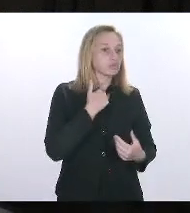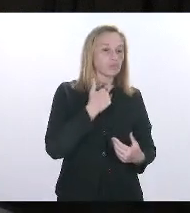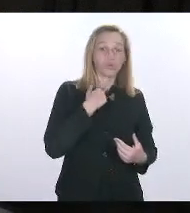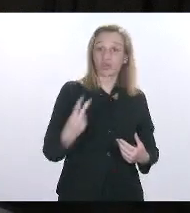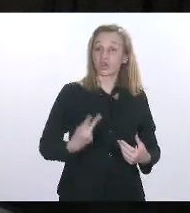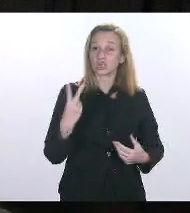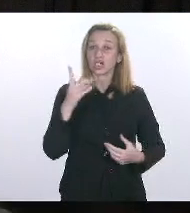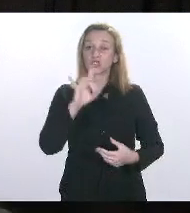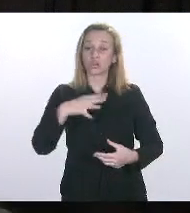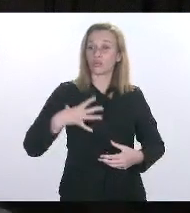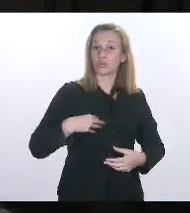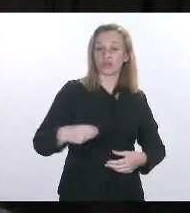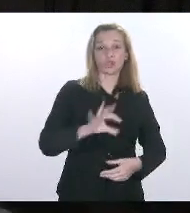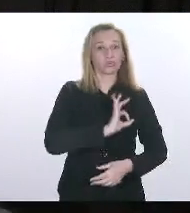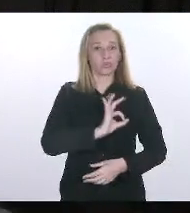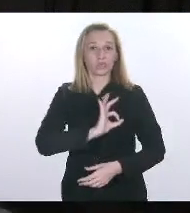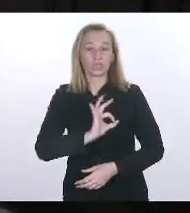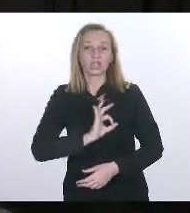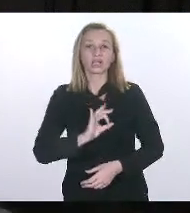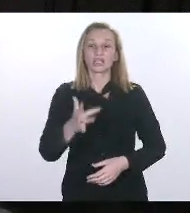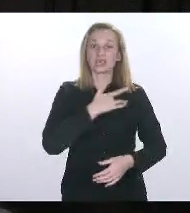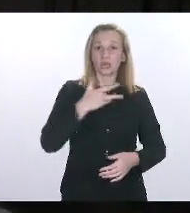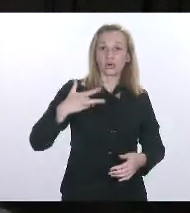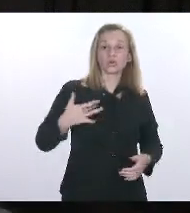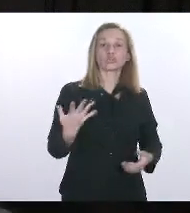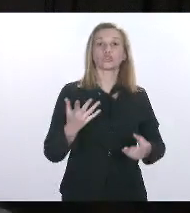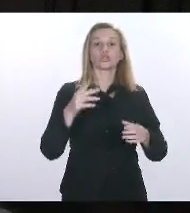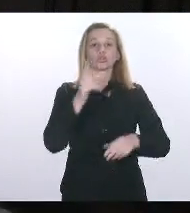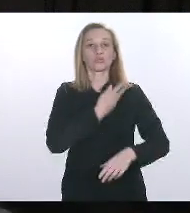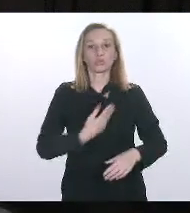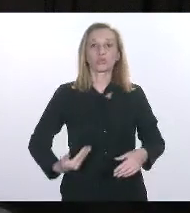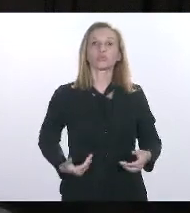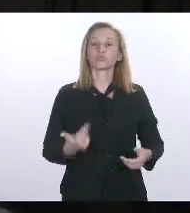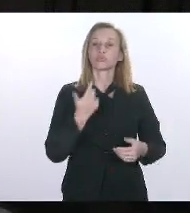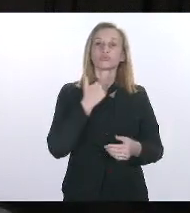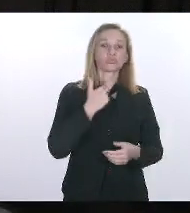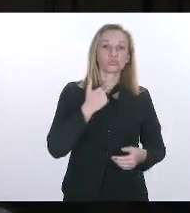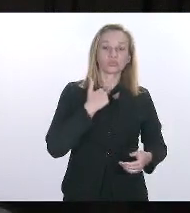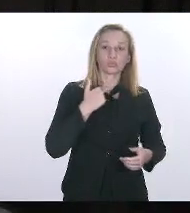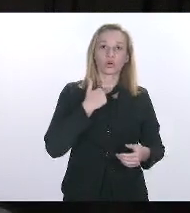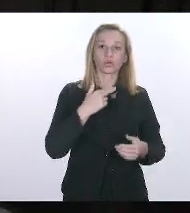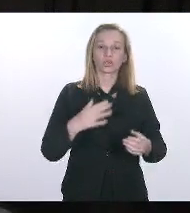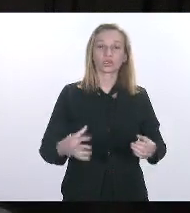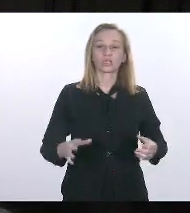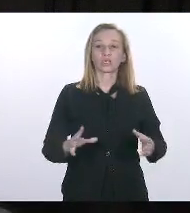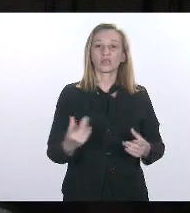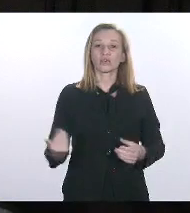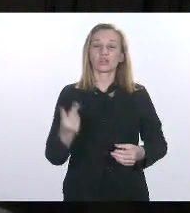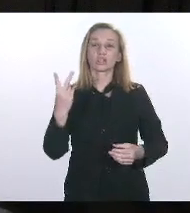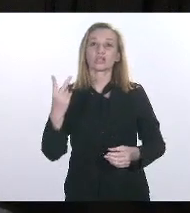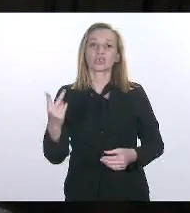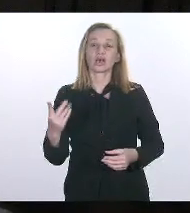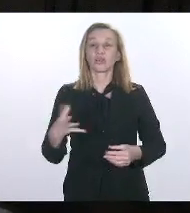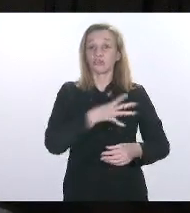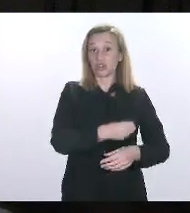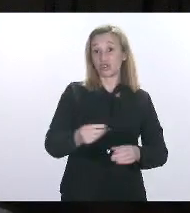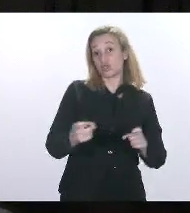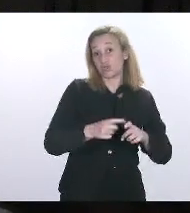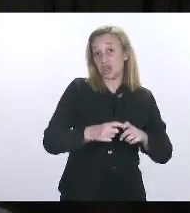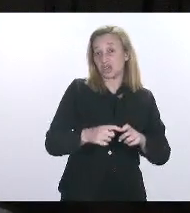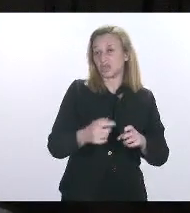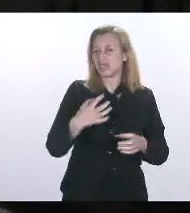saúde pública não pode privilegiar filhos de médicos, não faz sentido que a Alerj aprove uma lei que cria um